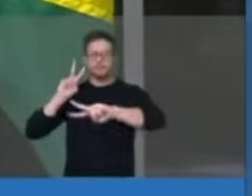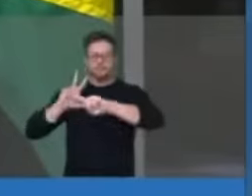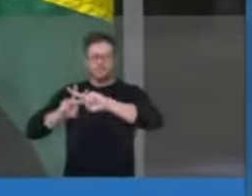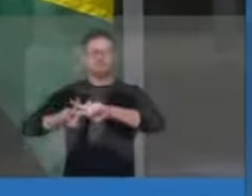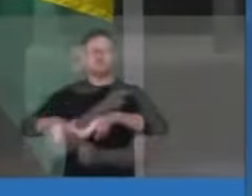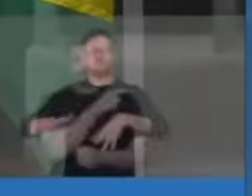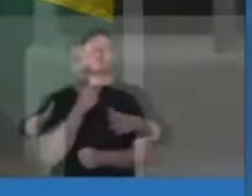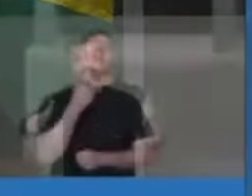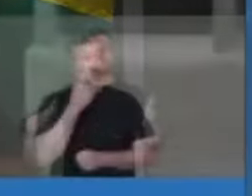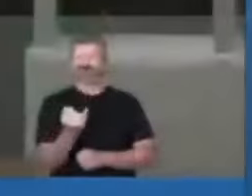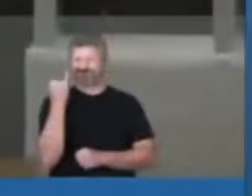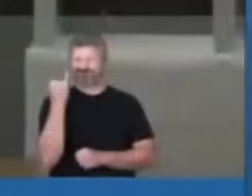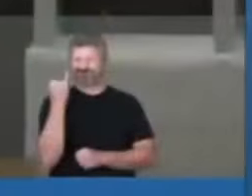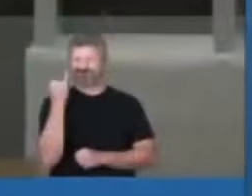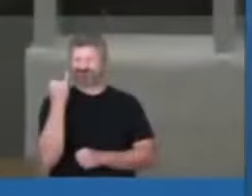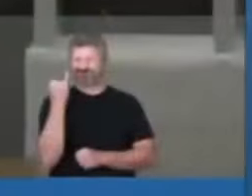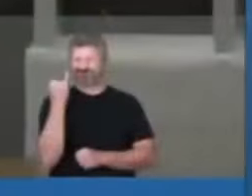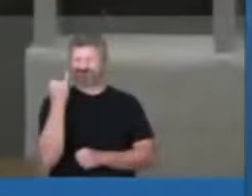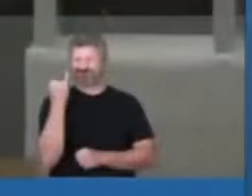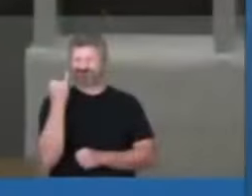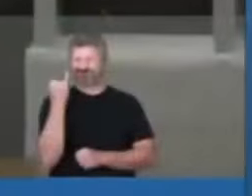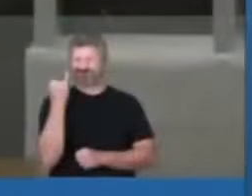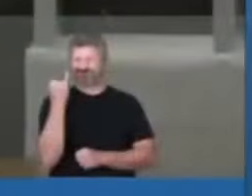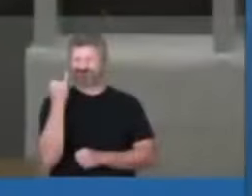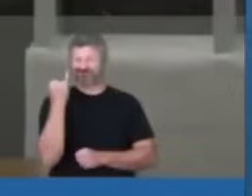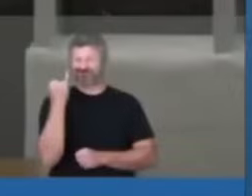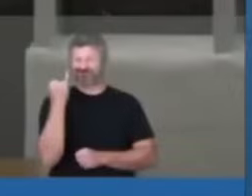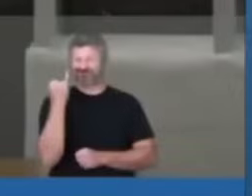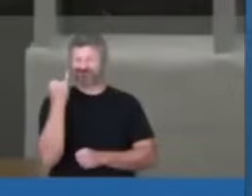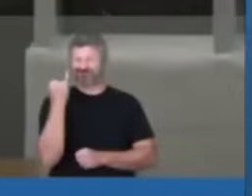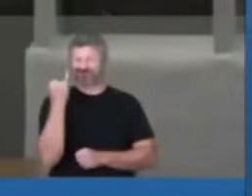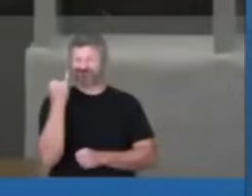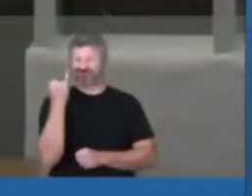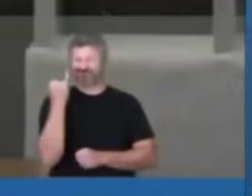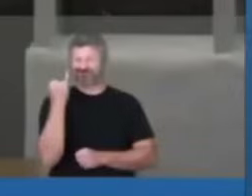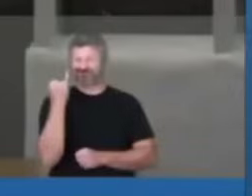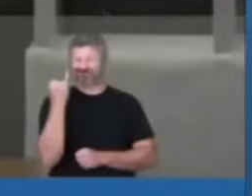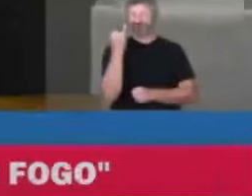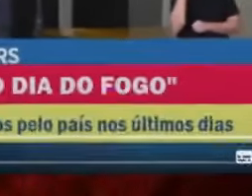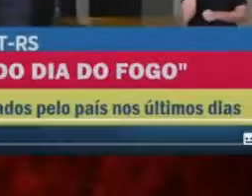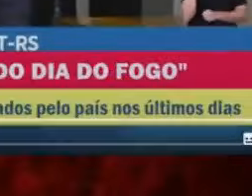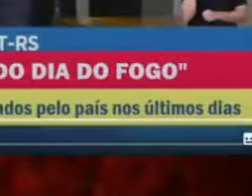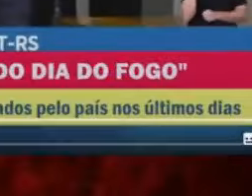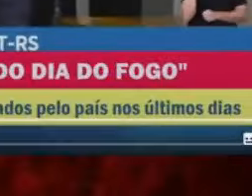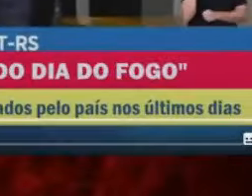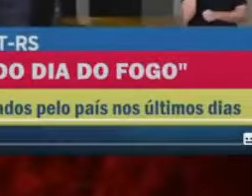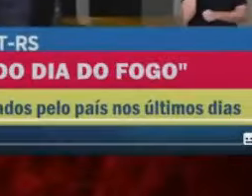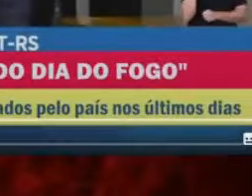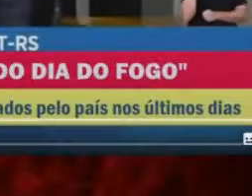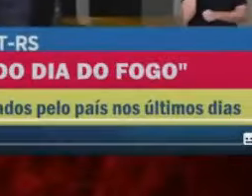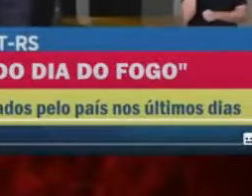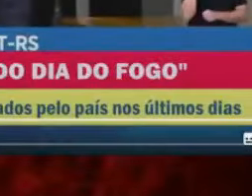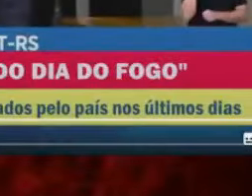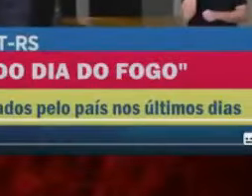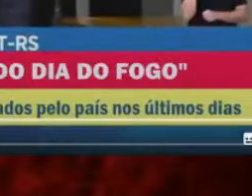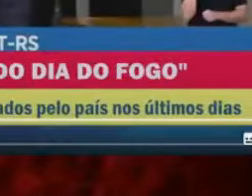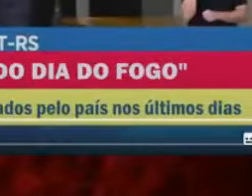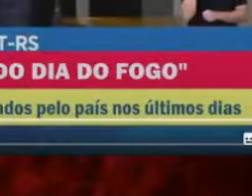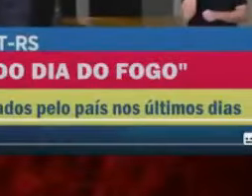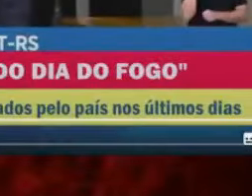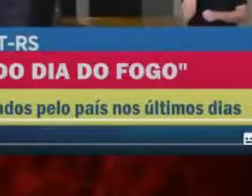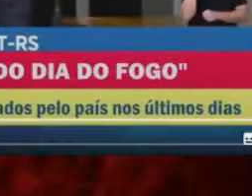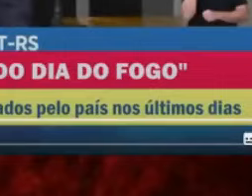notos que estão atando fogo e quando nós tá aí o deputado Charles da Bahia né falando e vem aí O Bong gás na